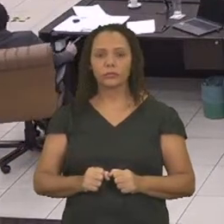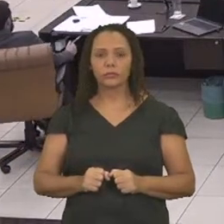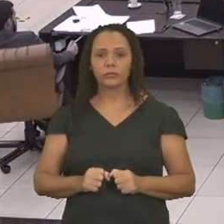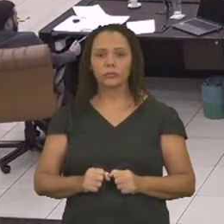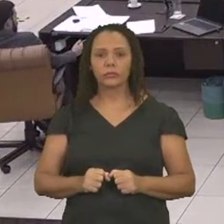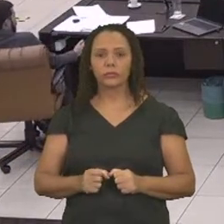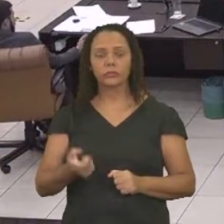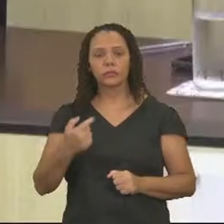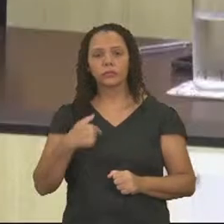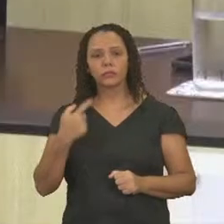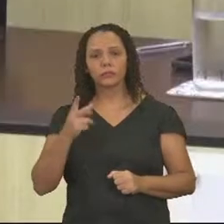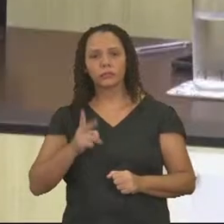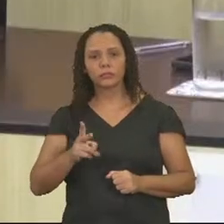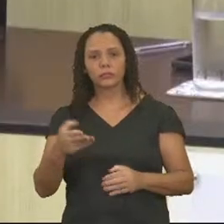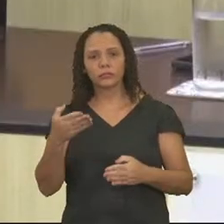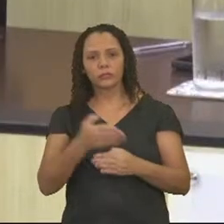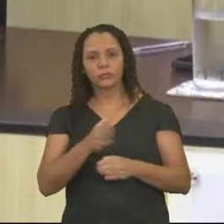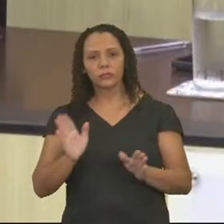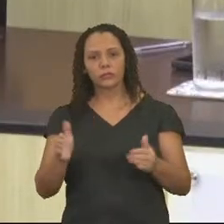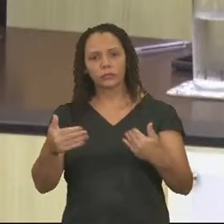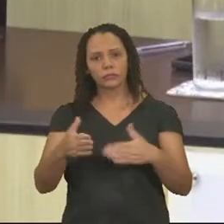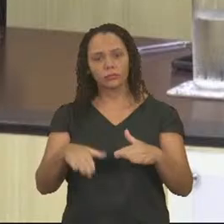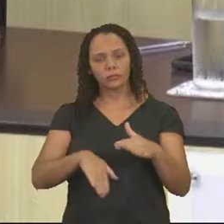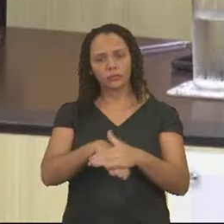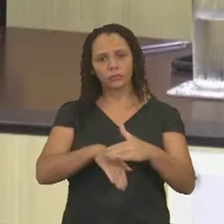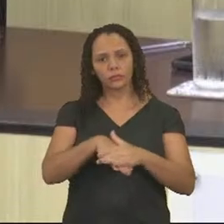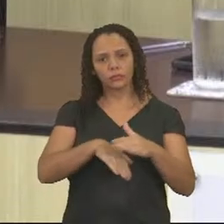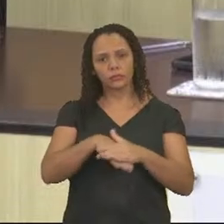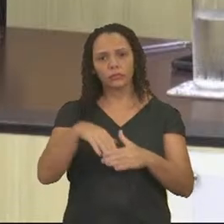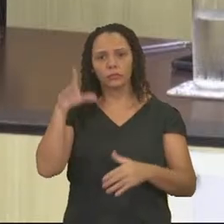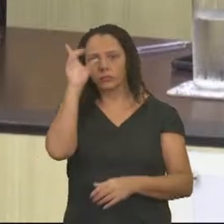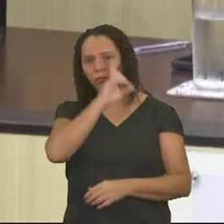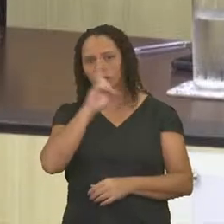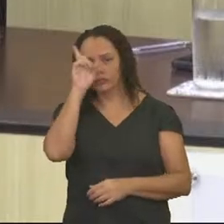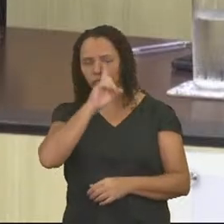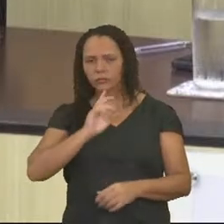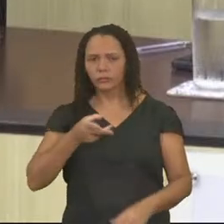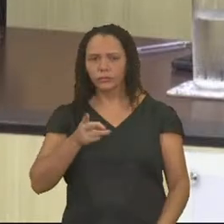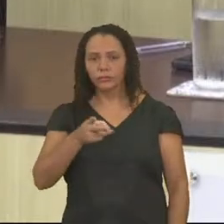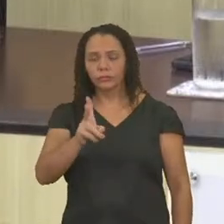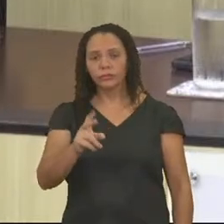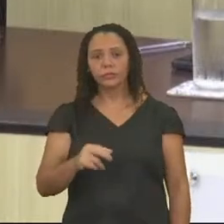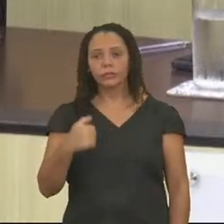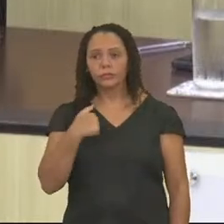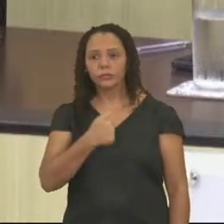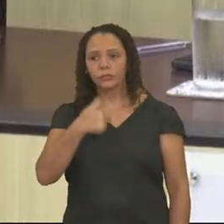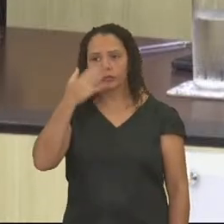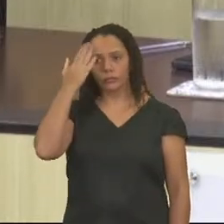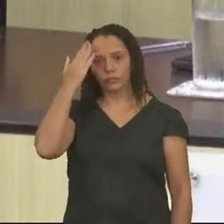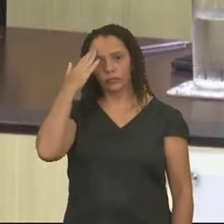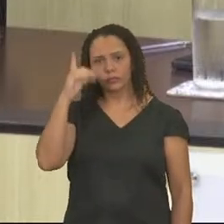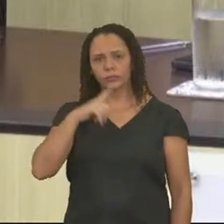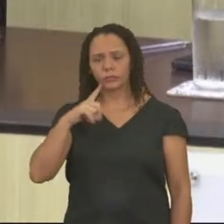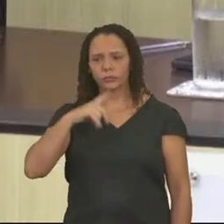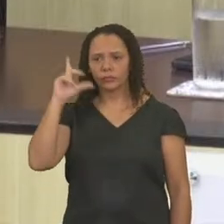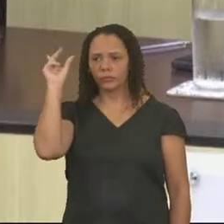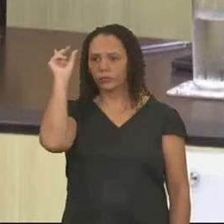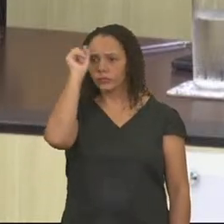de campo quase todos os domingos, a gente sabe da dificuldade